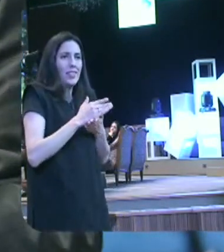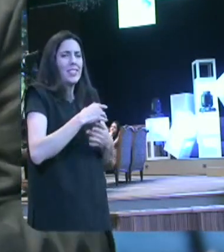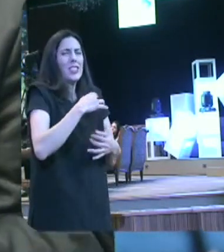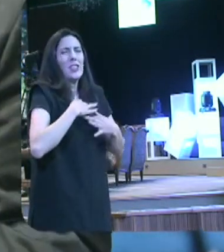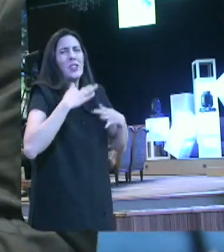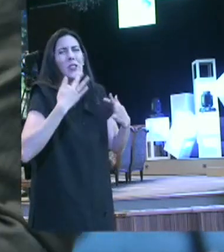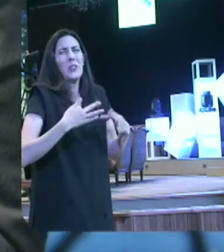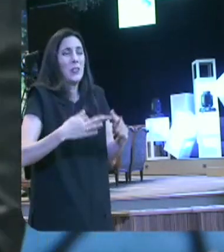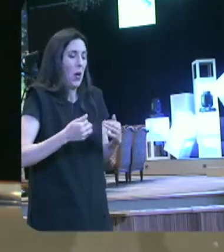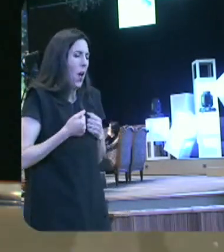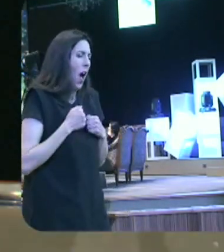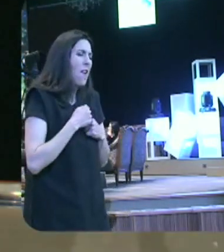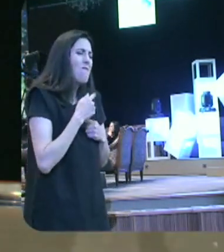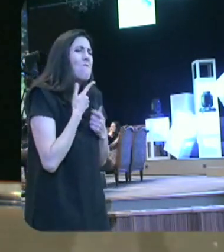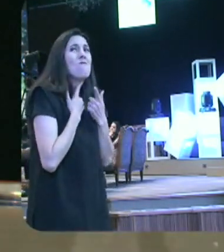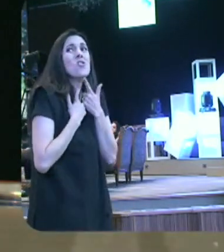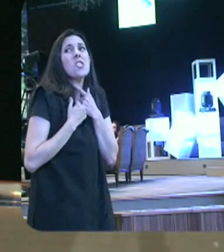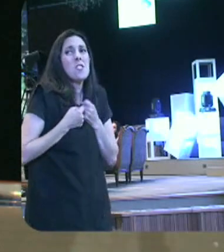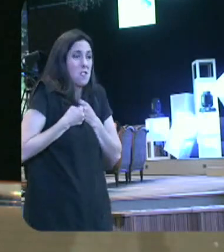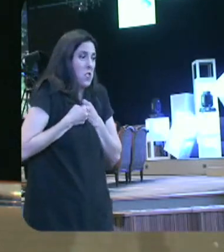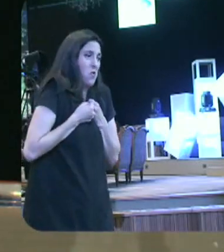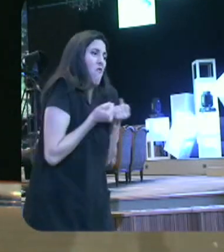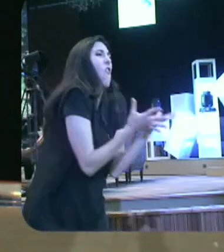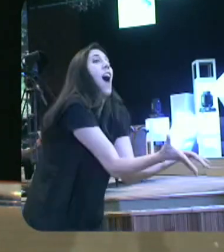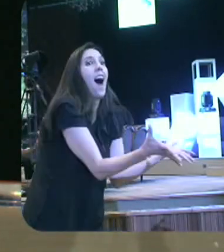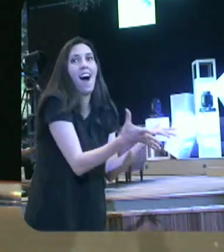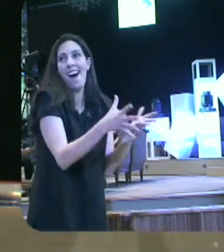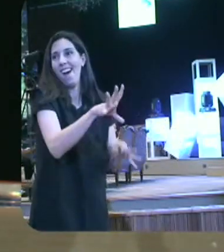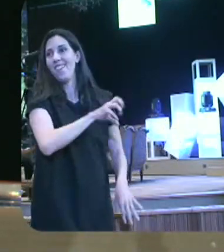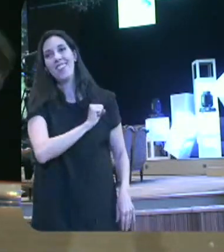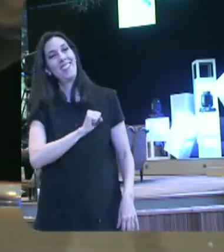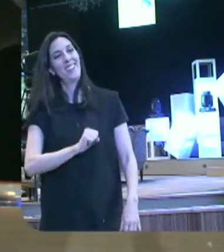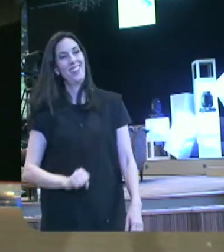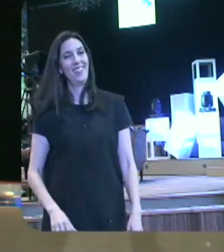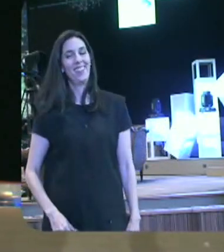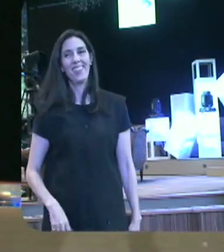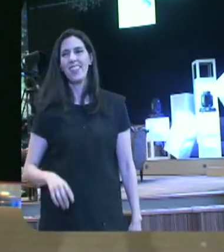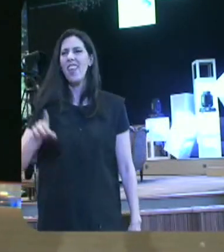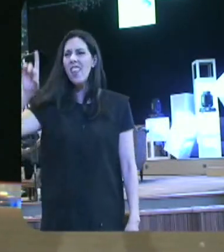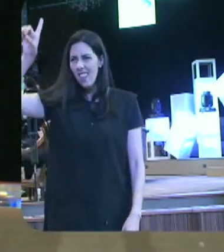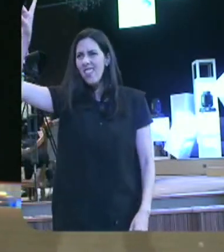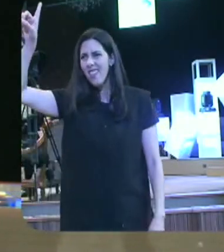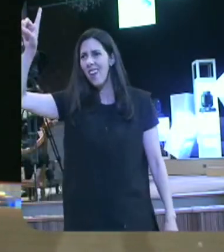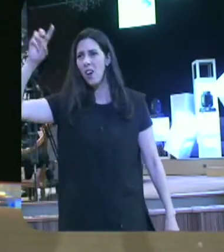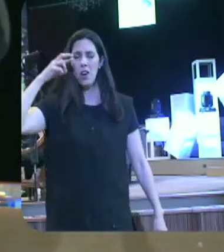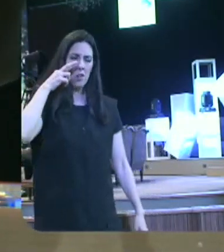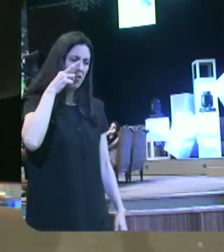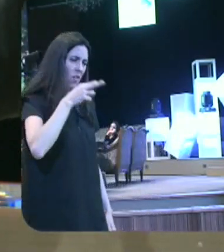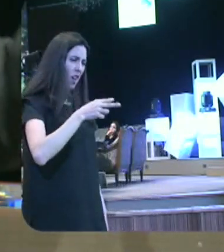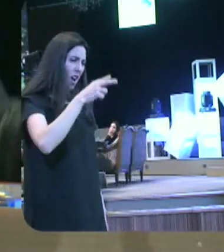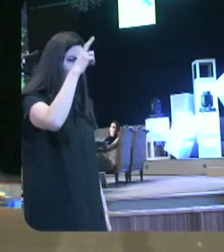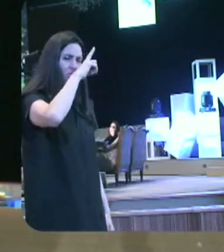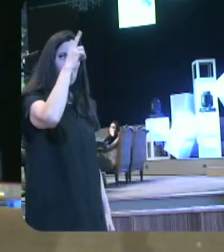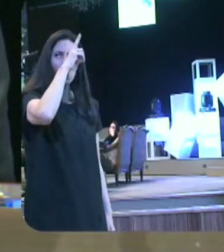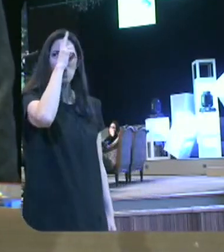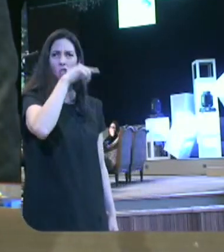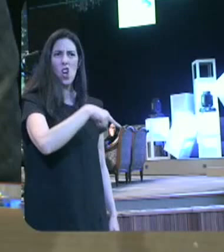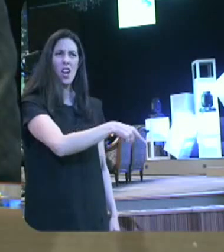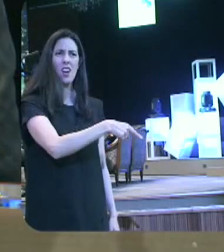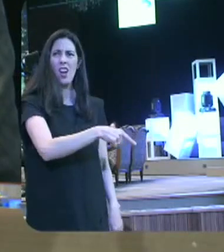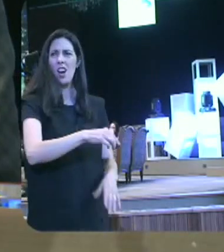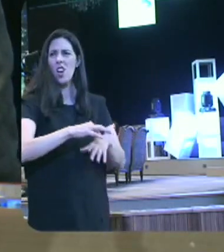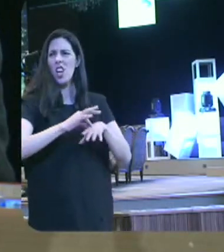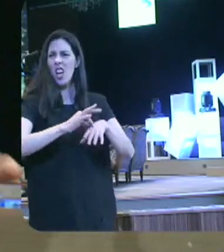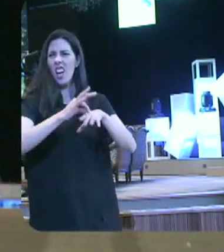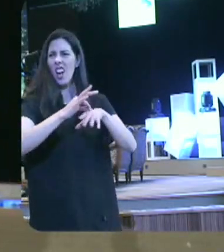esse amor e a compaixão de Deus por nós, que um dia Ele olhou para a nossa história, para a nossa condição